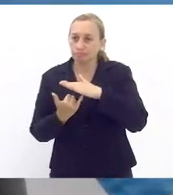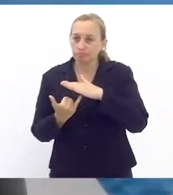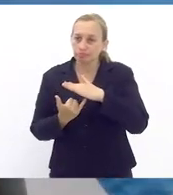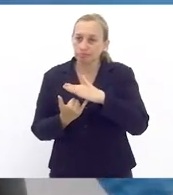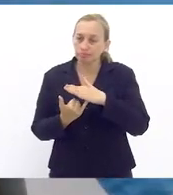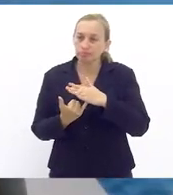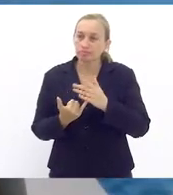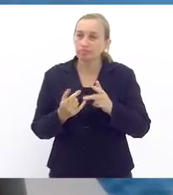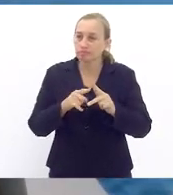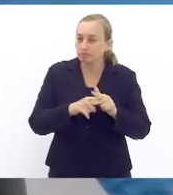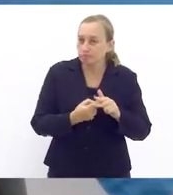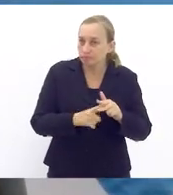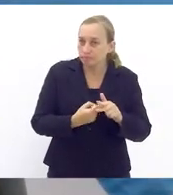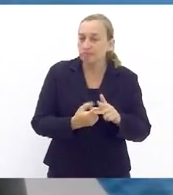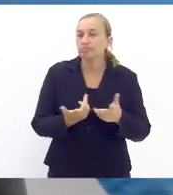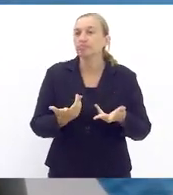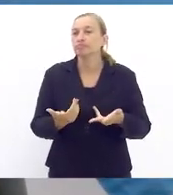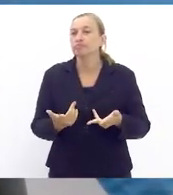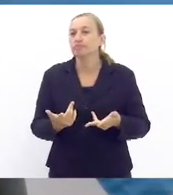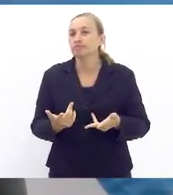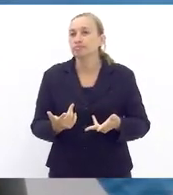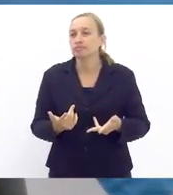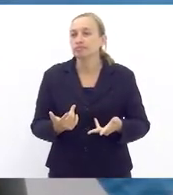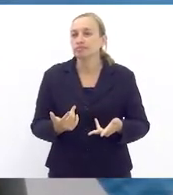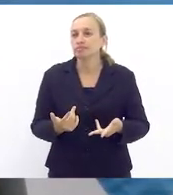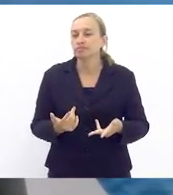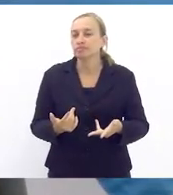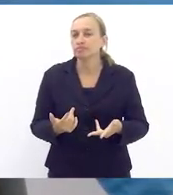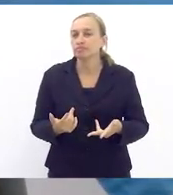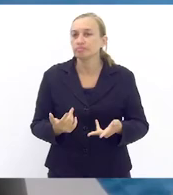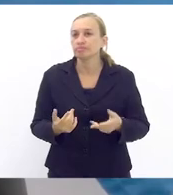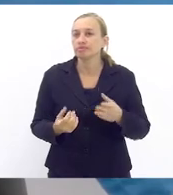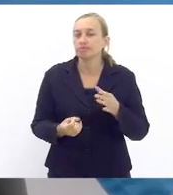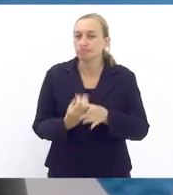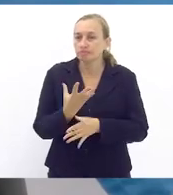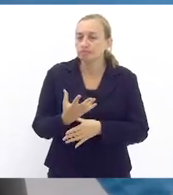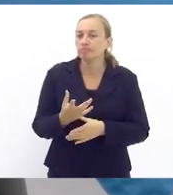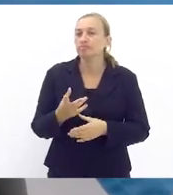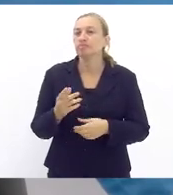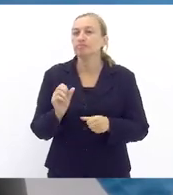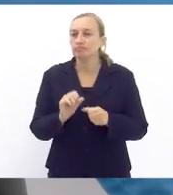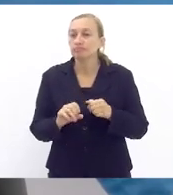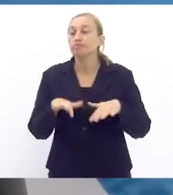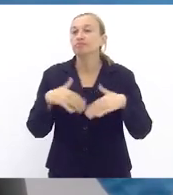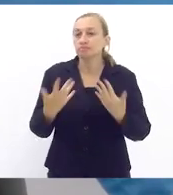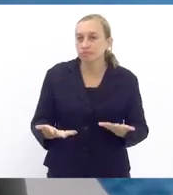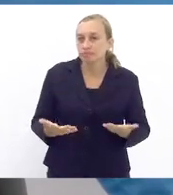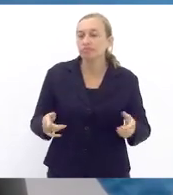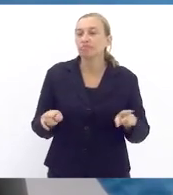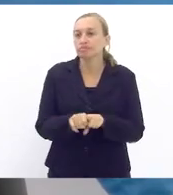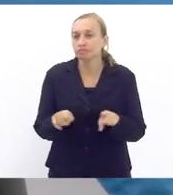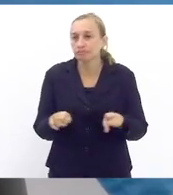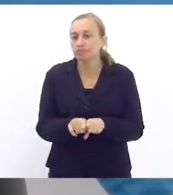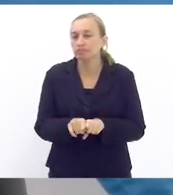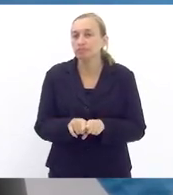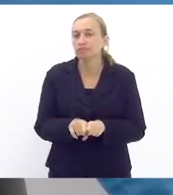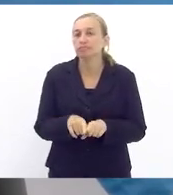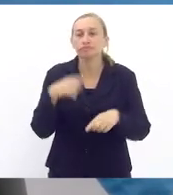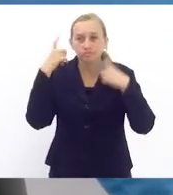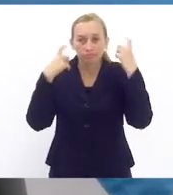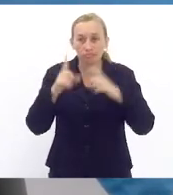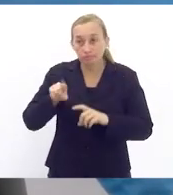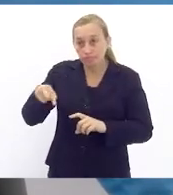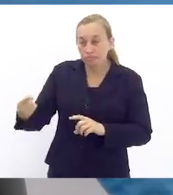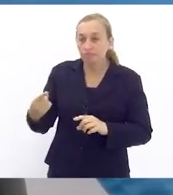reformulada né reforçada nessa constituição que a gente está fazendo então a gente também é algo que a gente tem que se preocupar